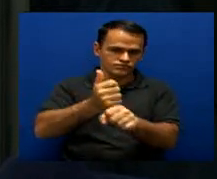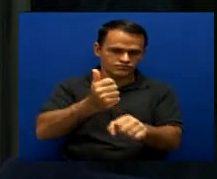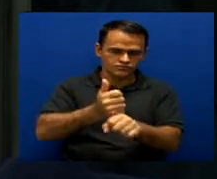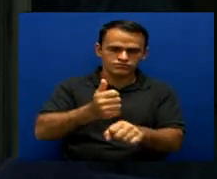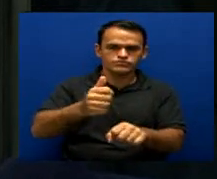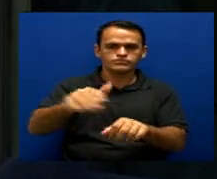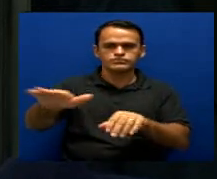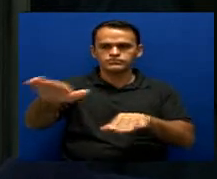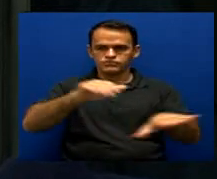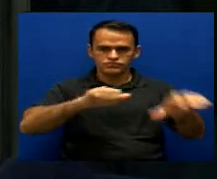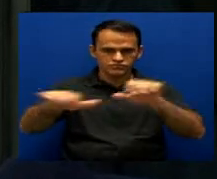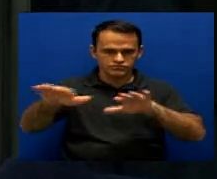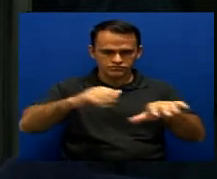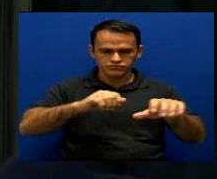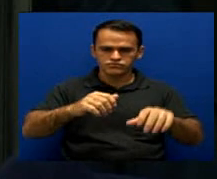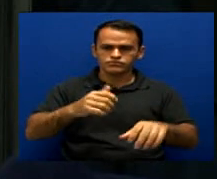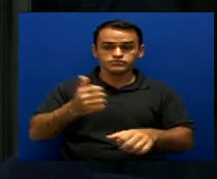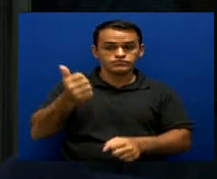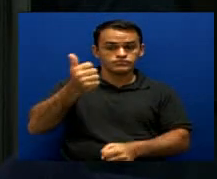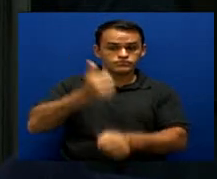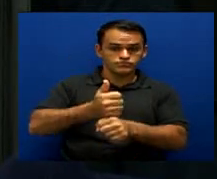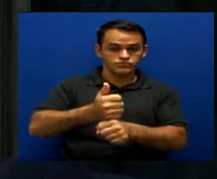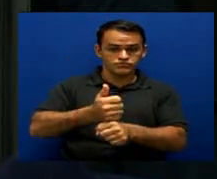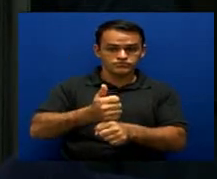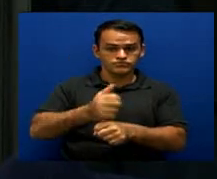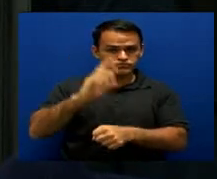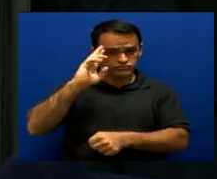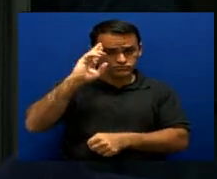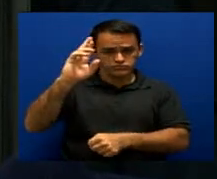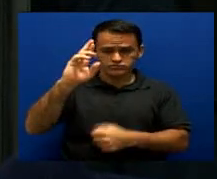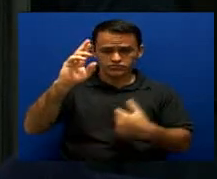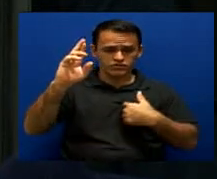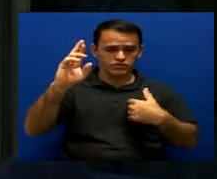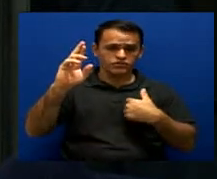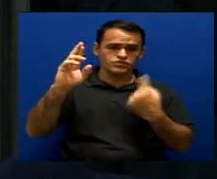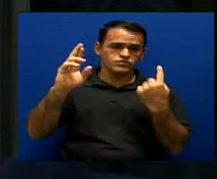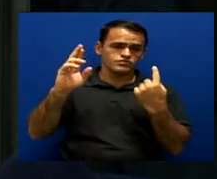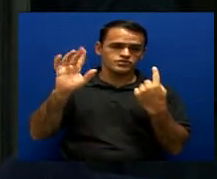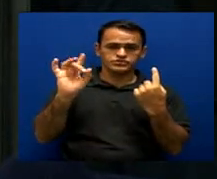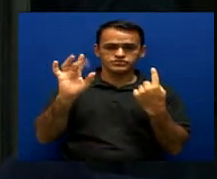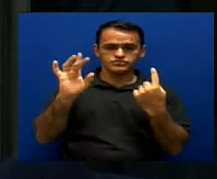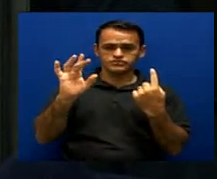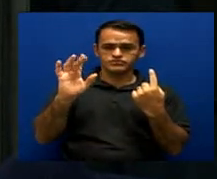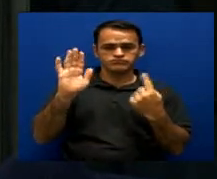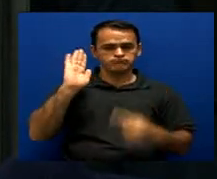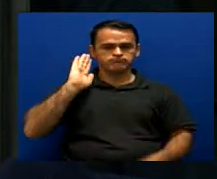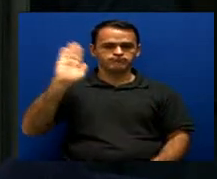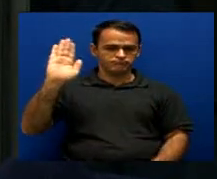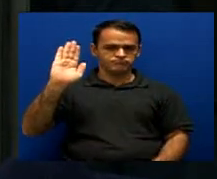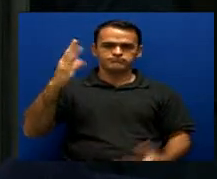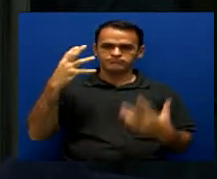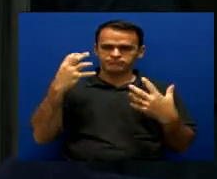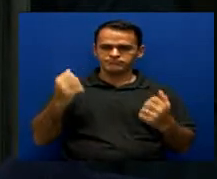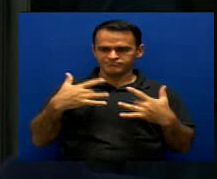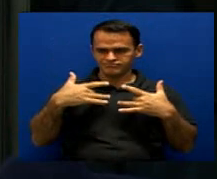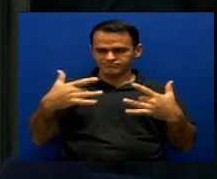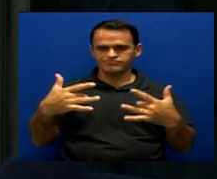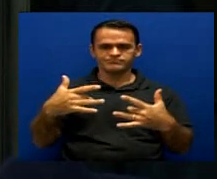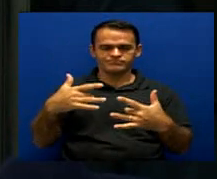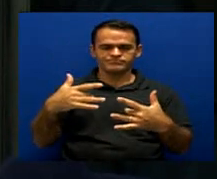desta assembléia para a substituição só tinha eu de candidato para vocês terem uma idéia de algumas vezes de várias